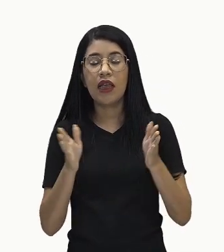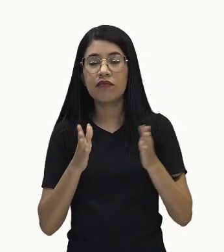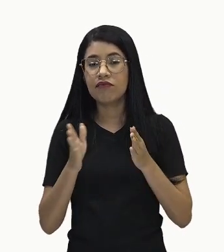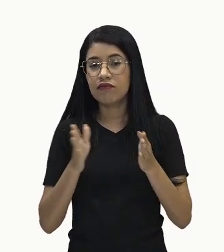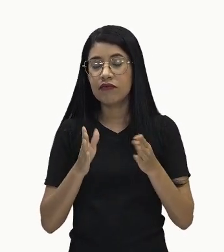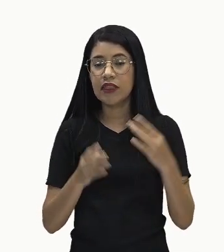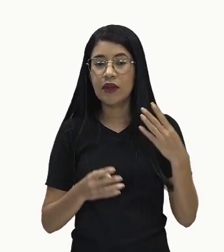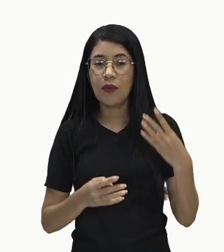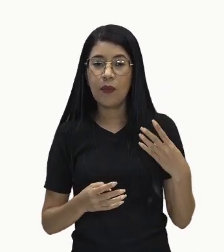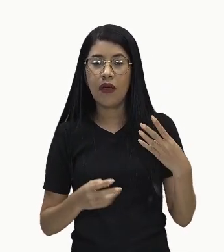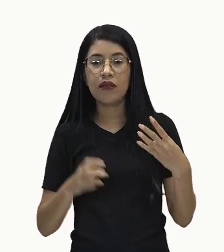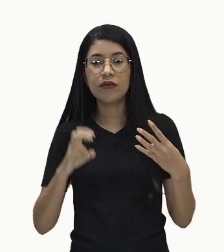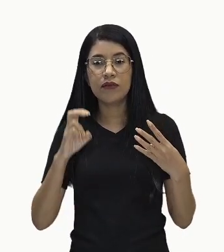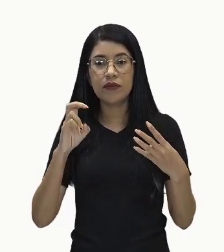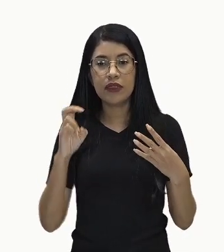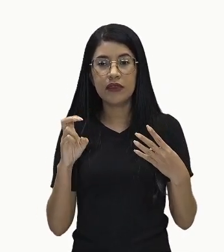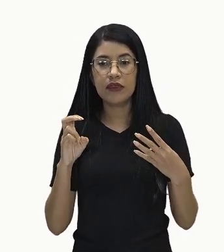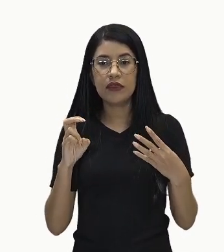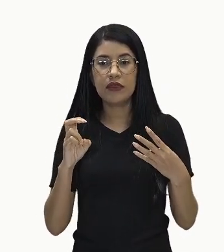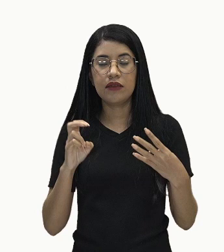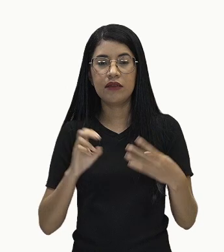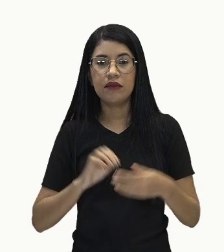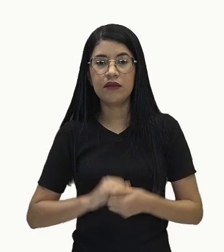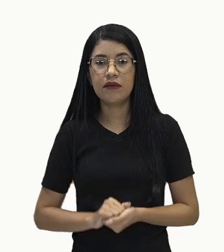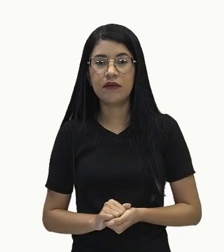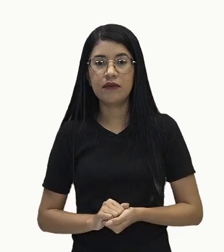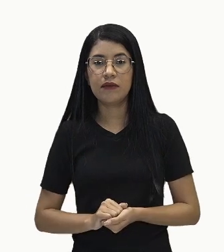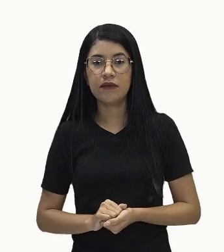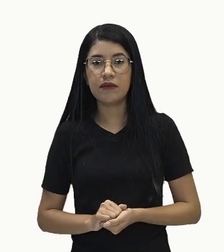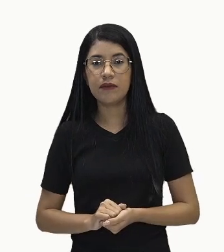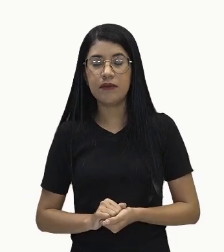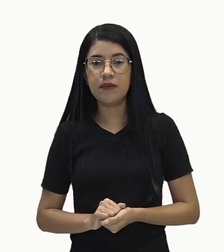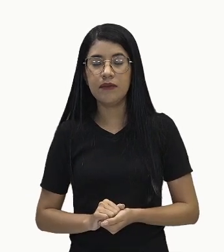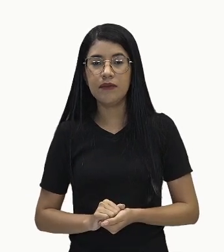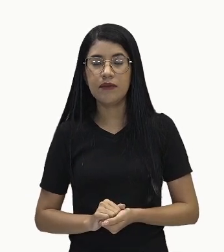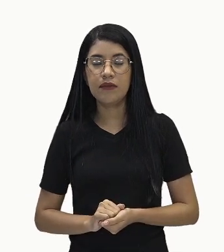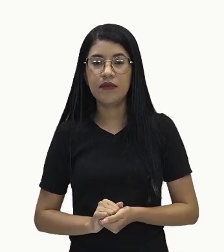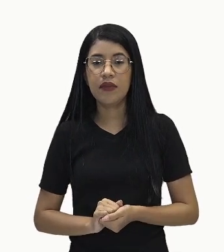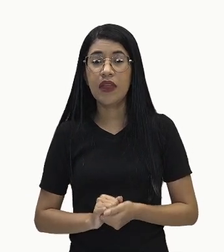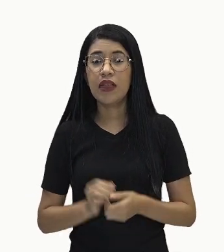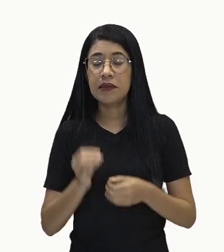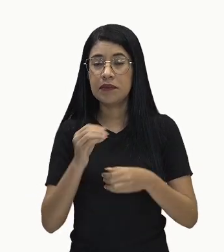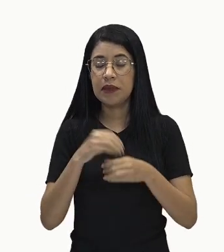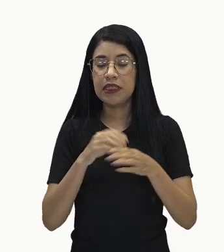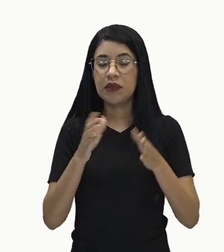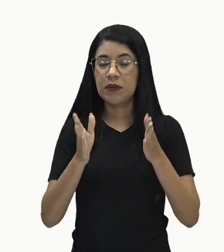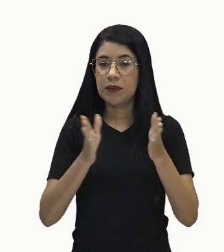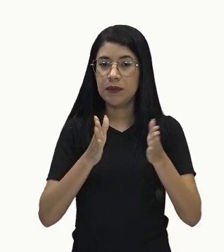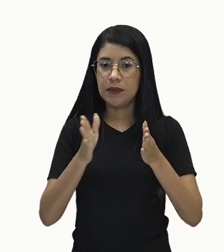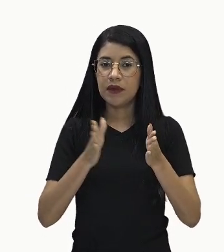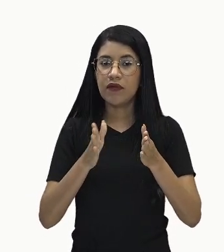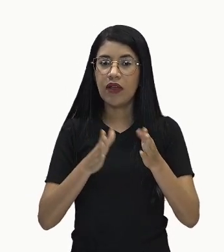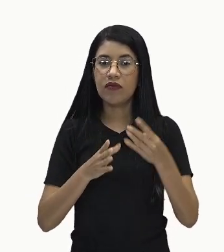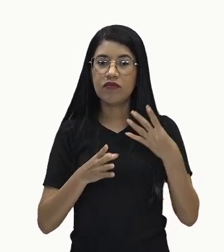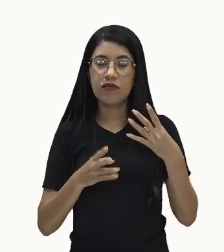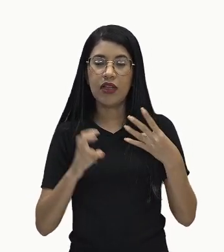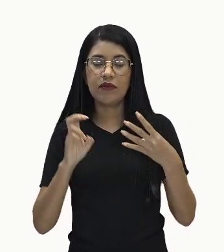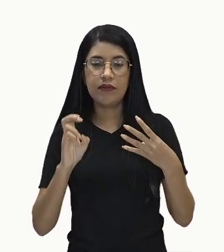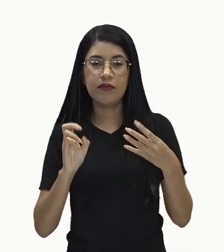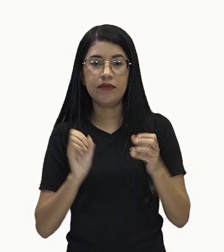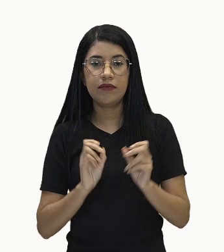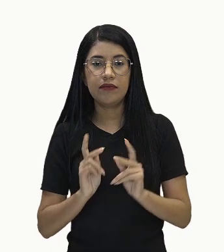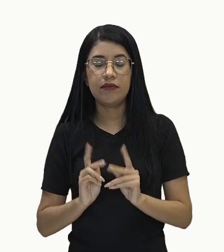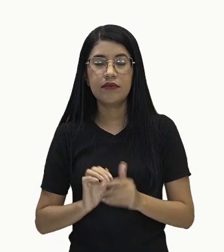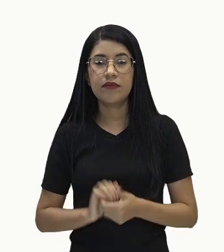Então nós podemos dizer que o 20 é aproximadamente um número que está entre 4, né,